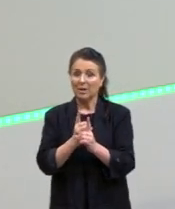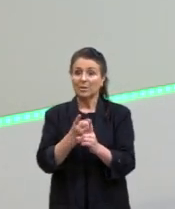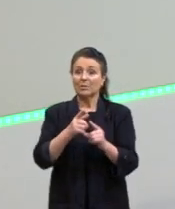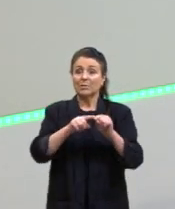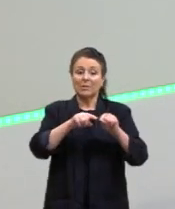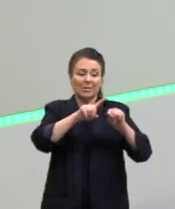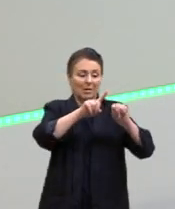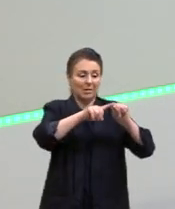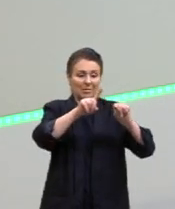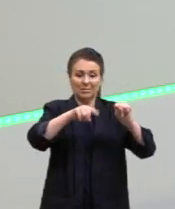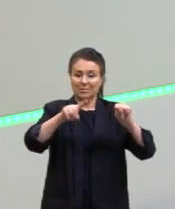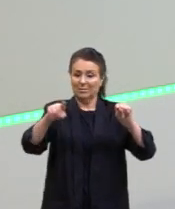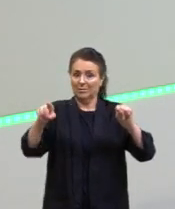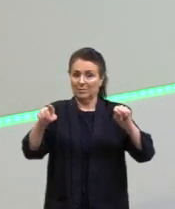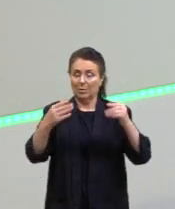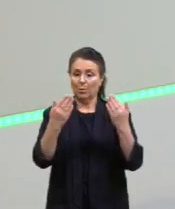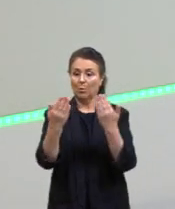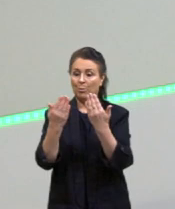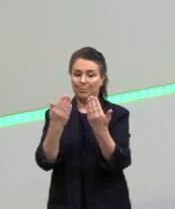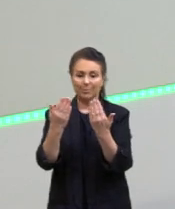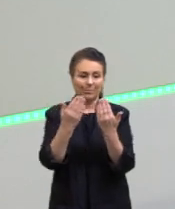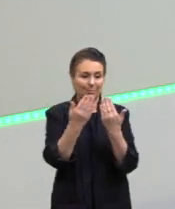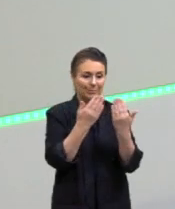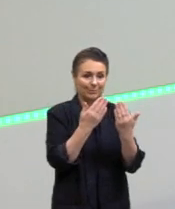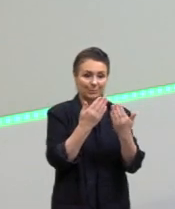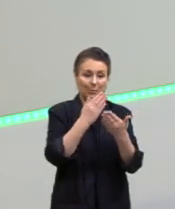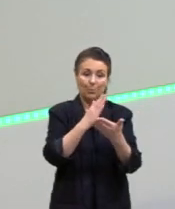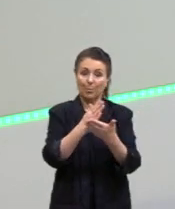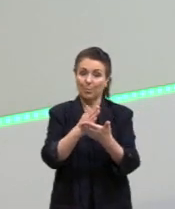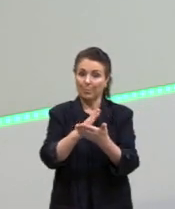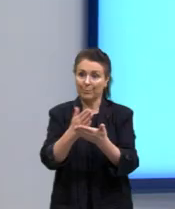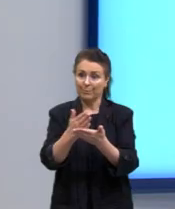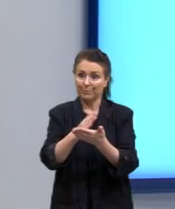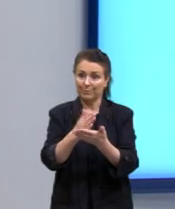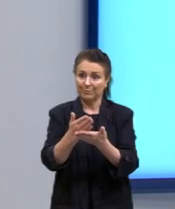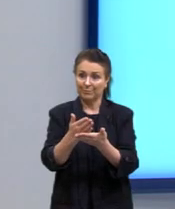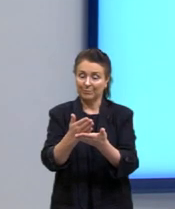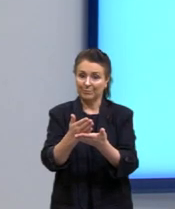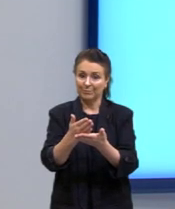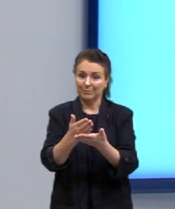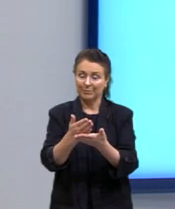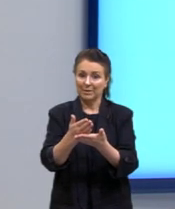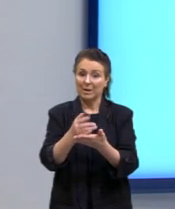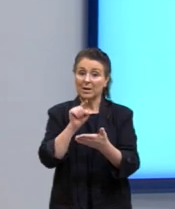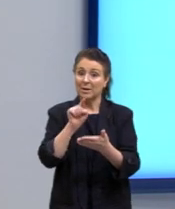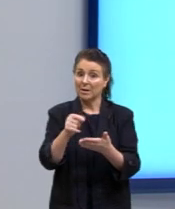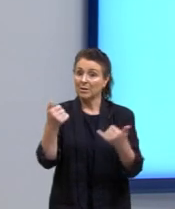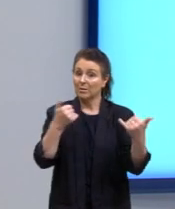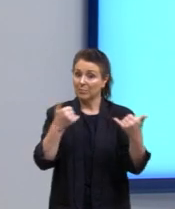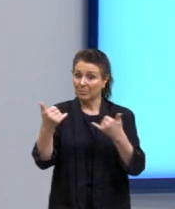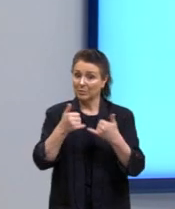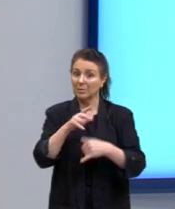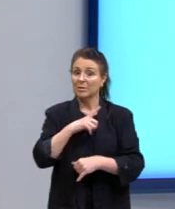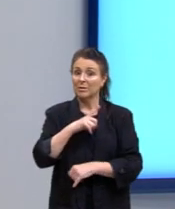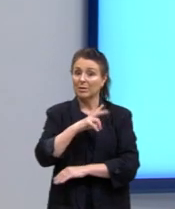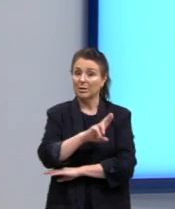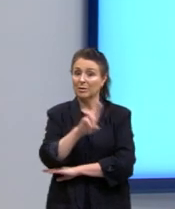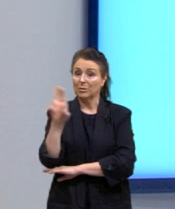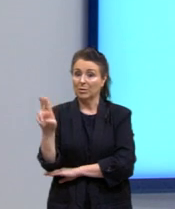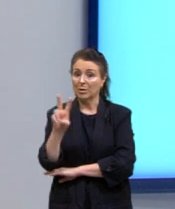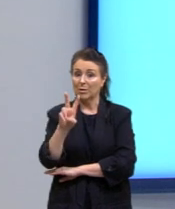variações comparando ali com a média e aí nós chamamos essas informações de